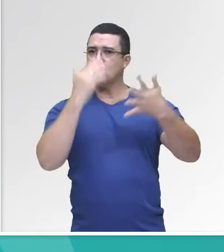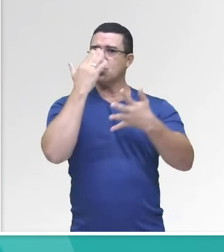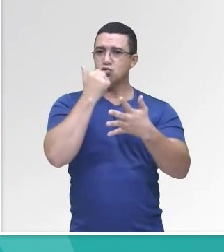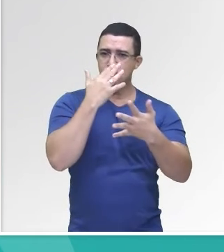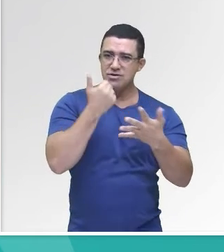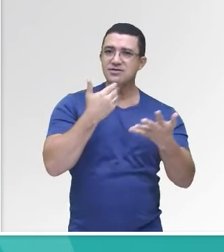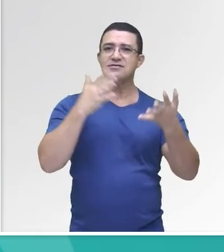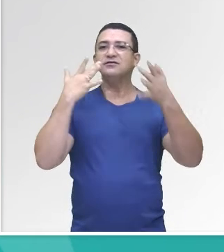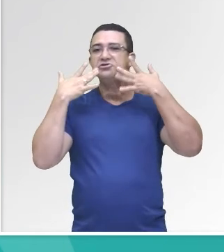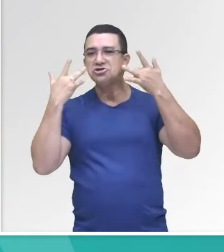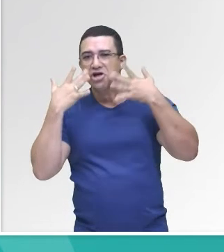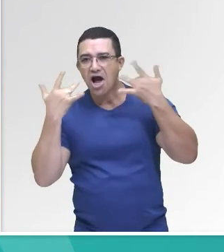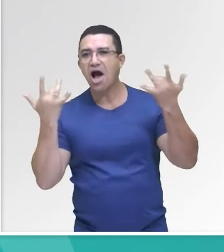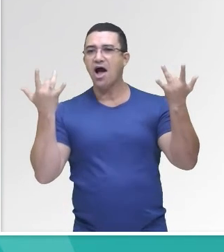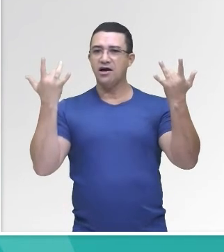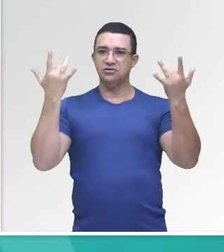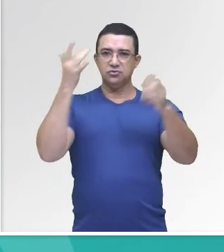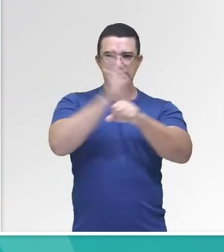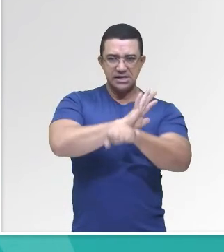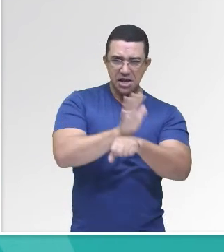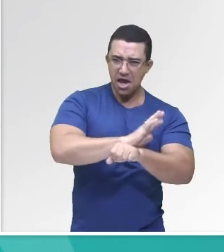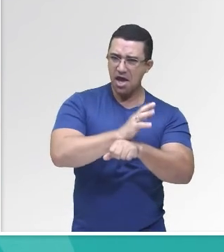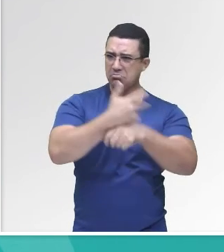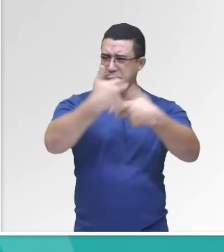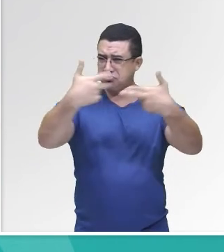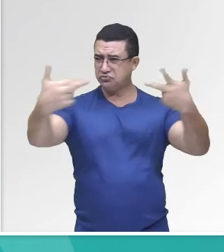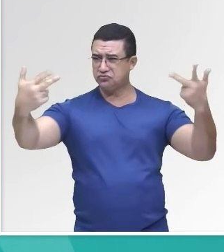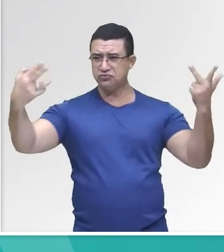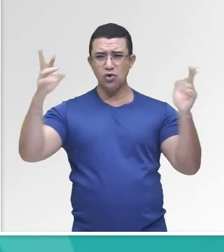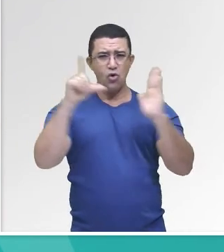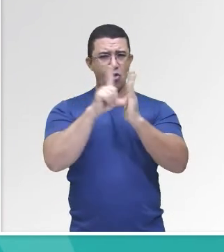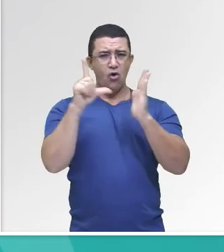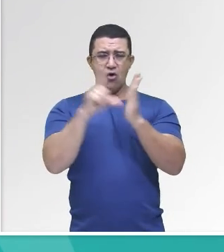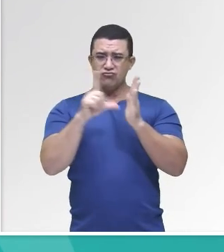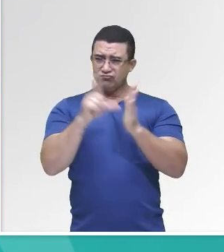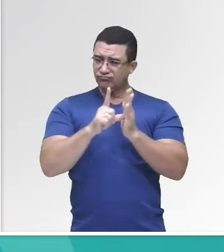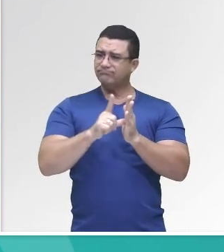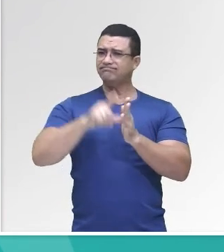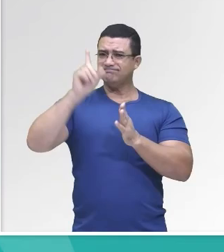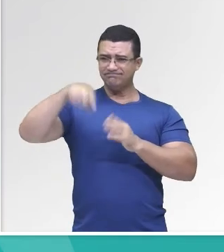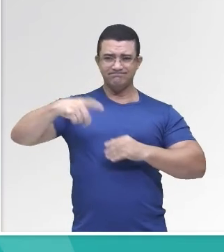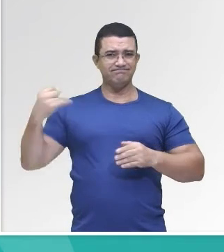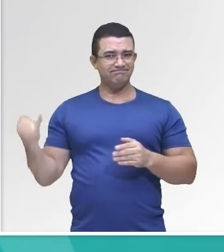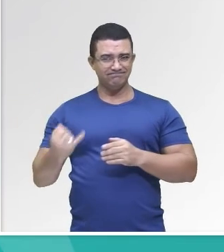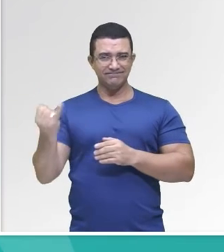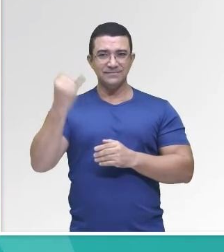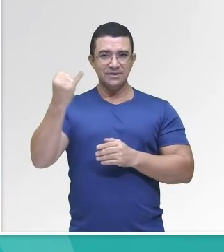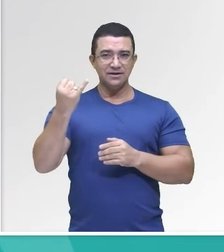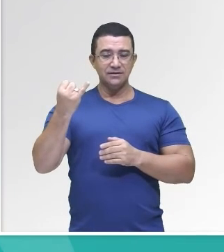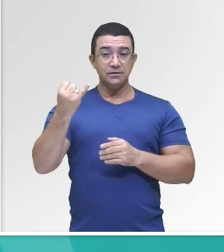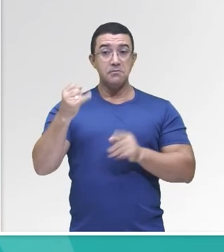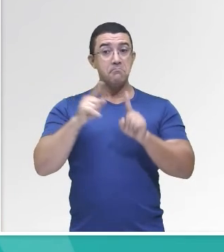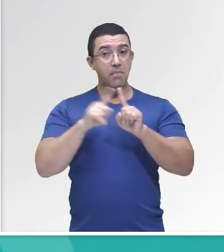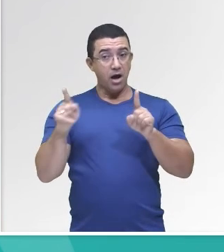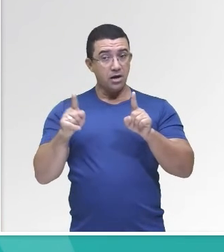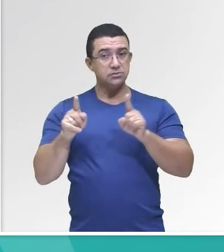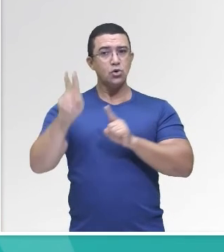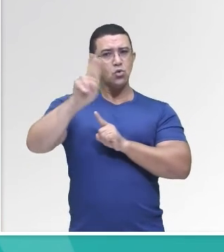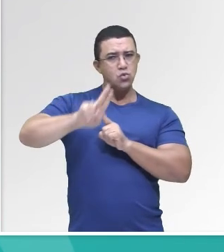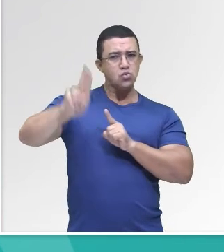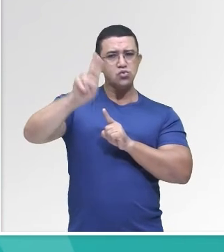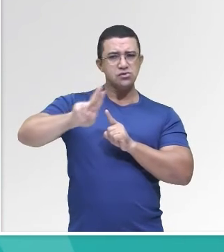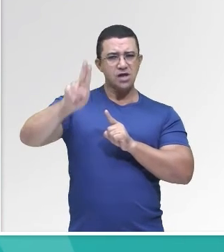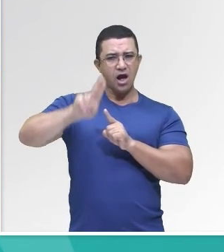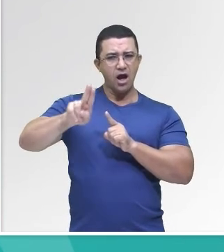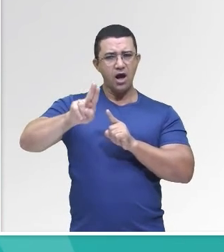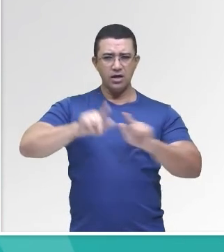ao teatro, e em comércios locais e em outros. Para utilizar esse serviço é muito